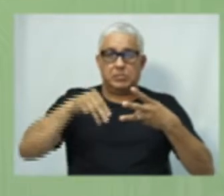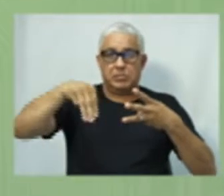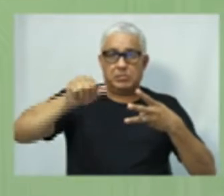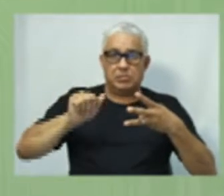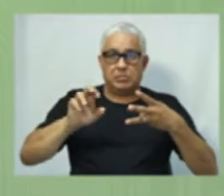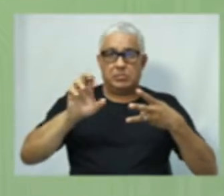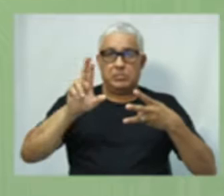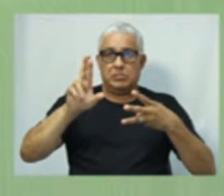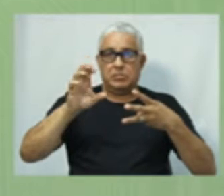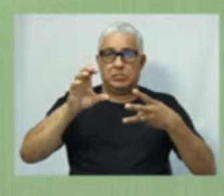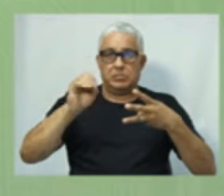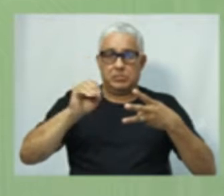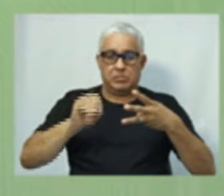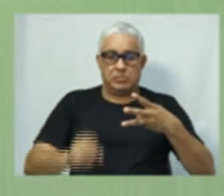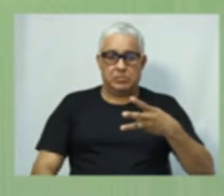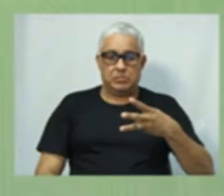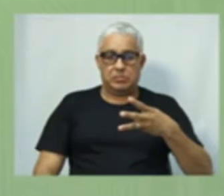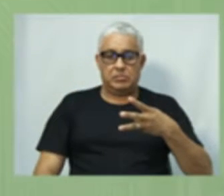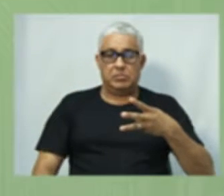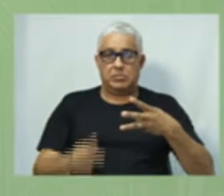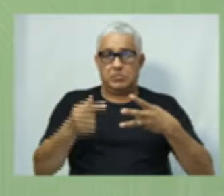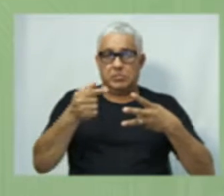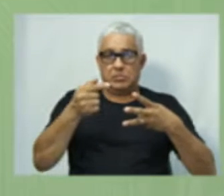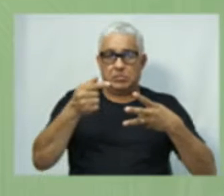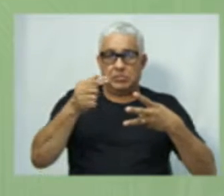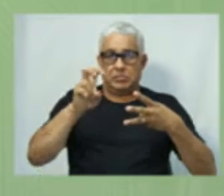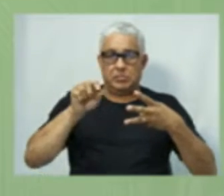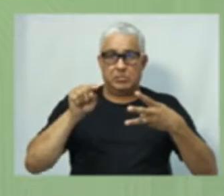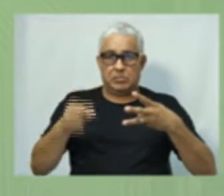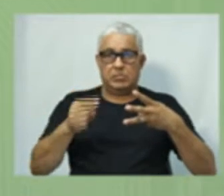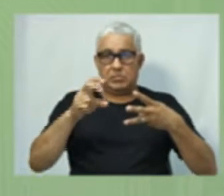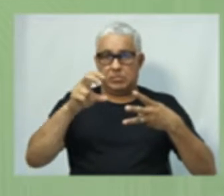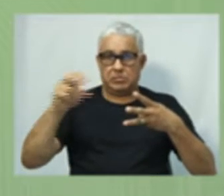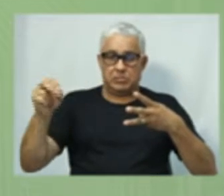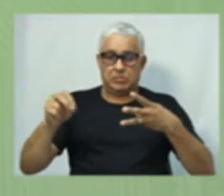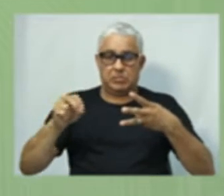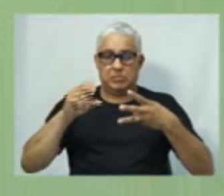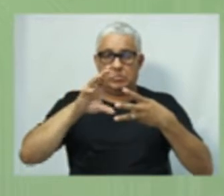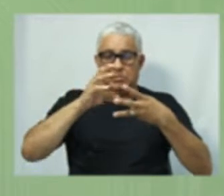72.300. Qual é o valor de março?